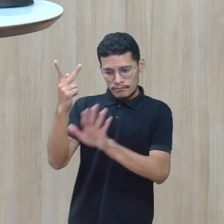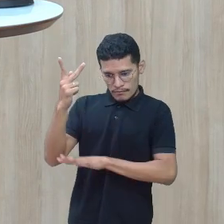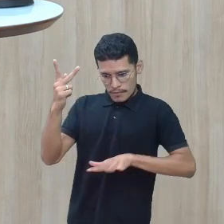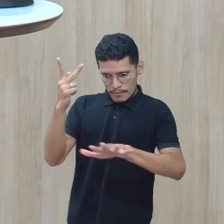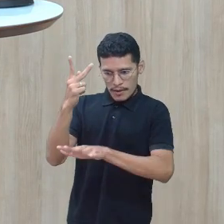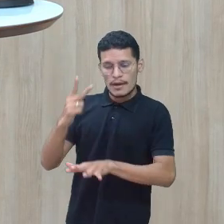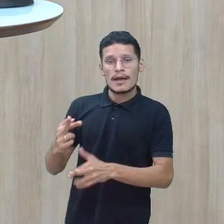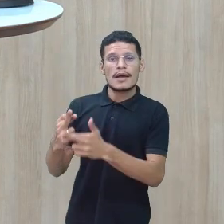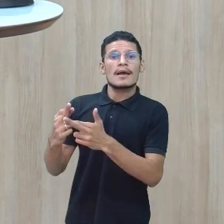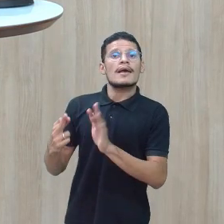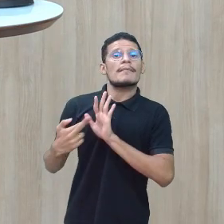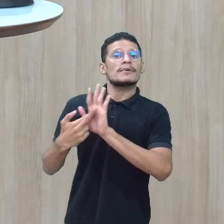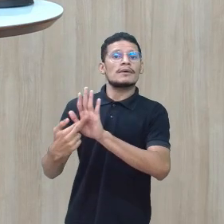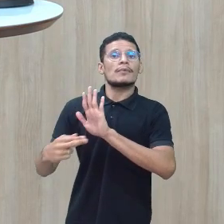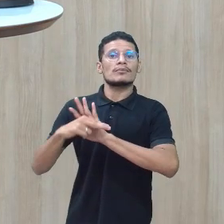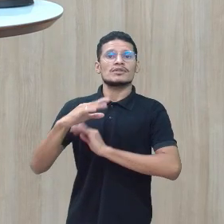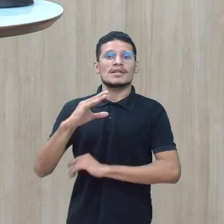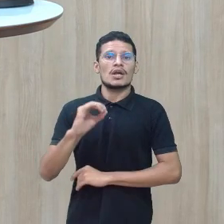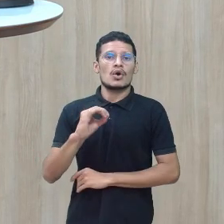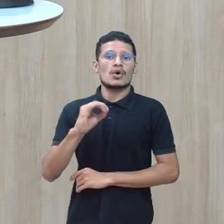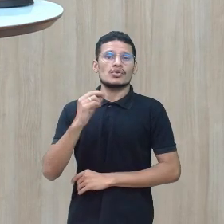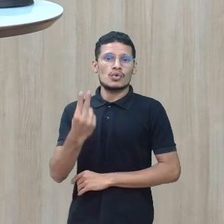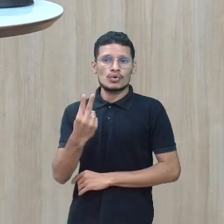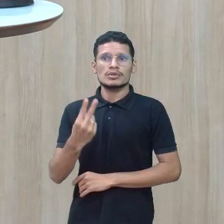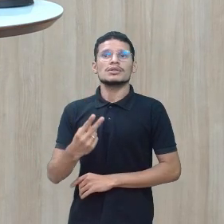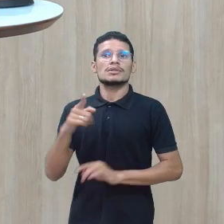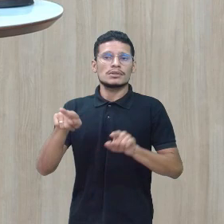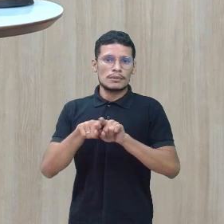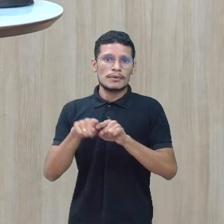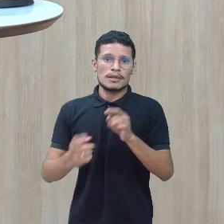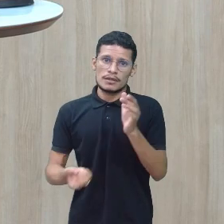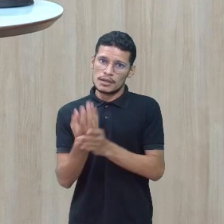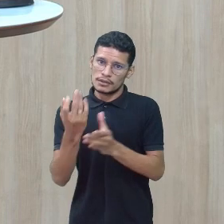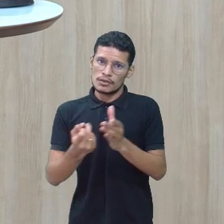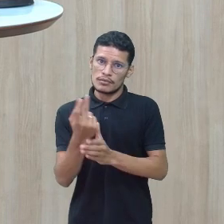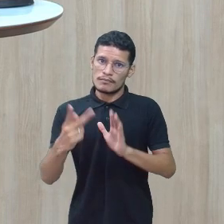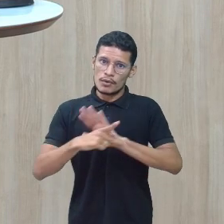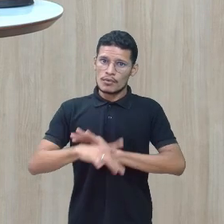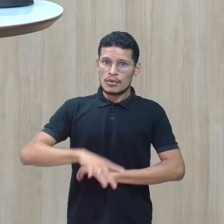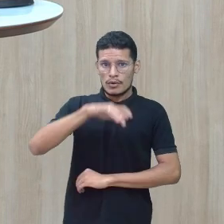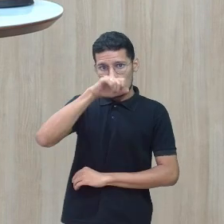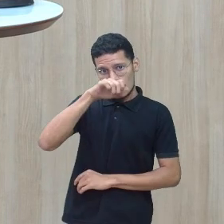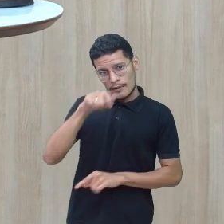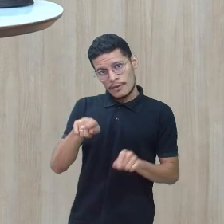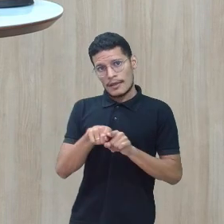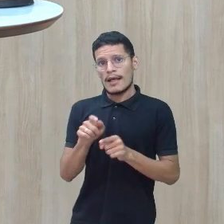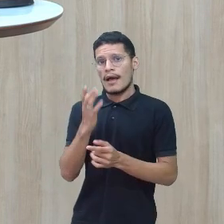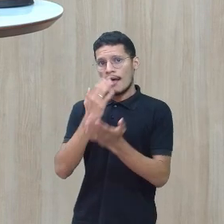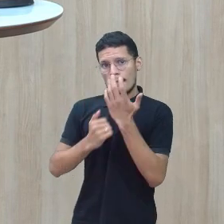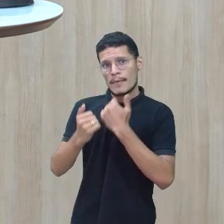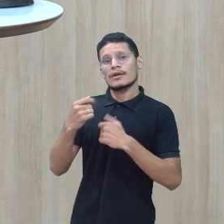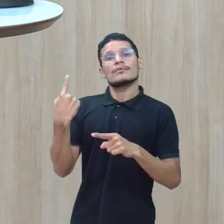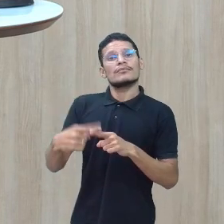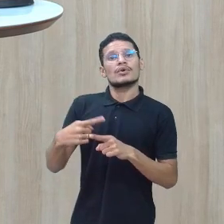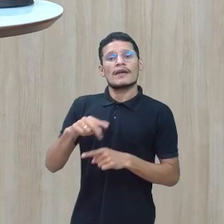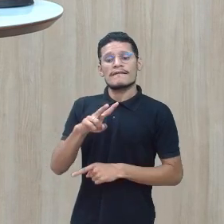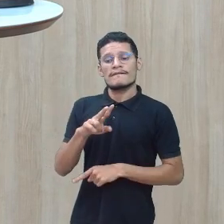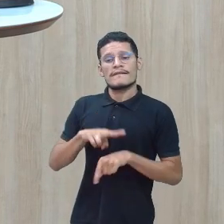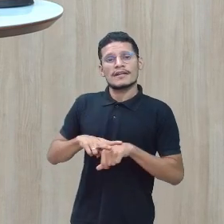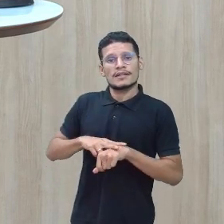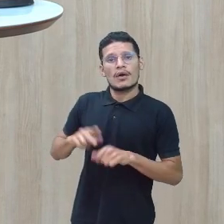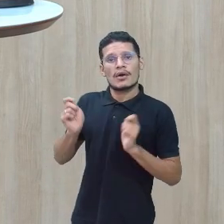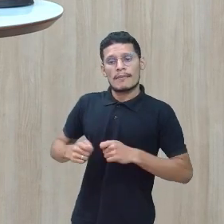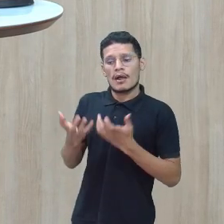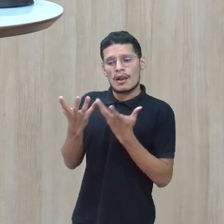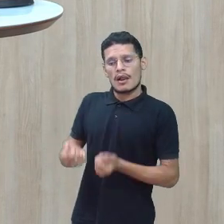representado por CO2 e para a produção de oxigênio e alimentos. Por quê? Porque os vegetais